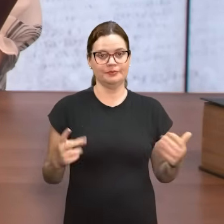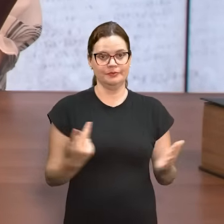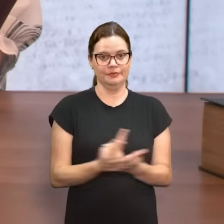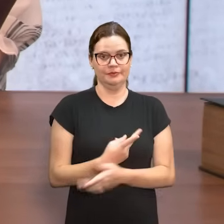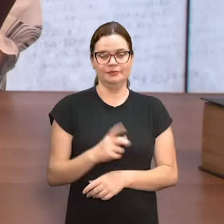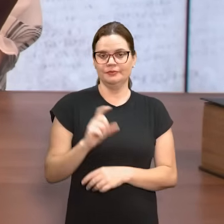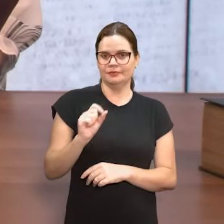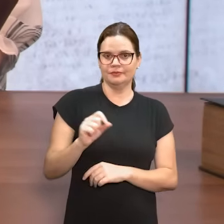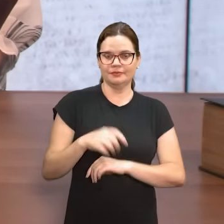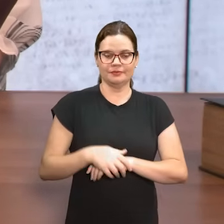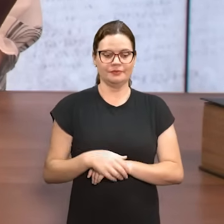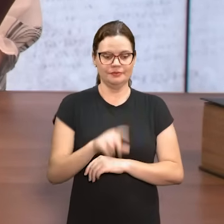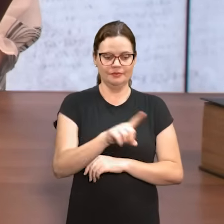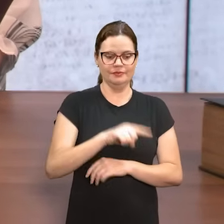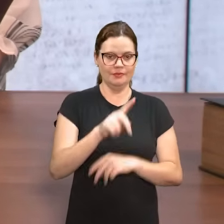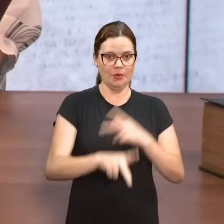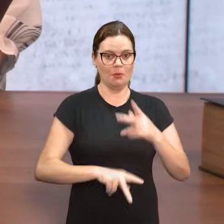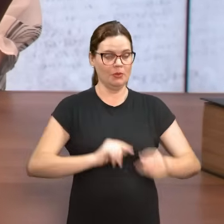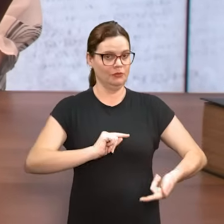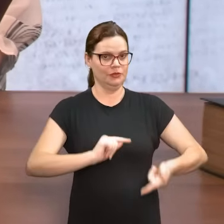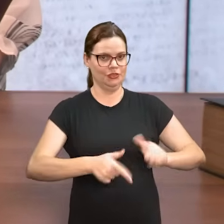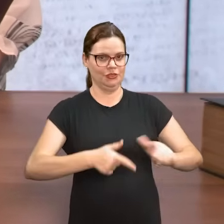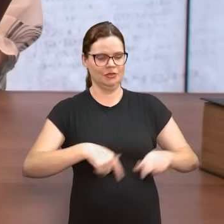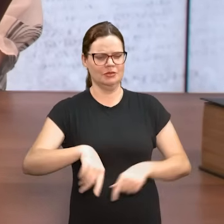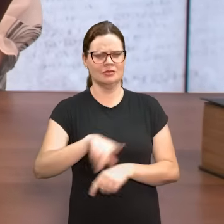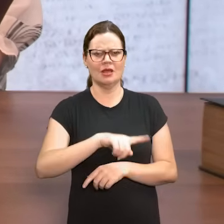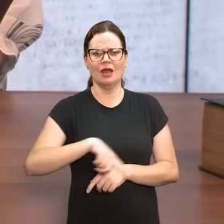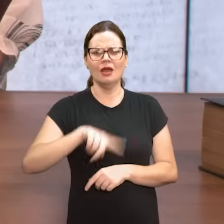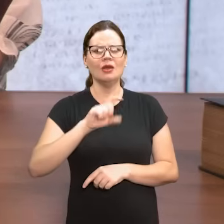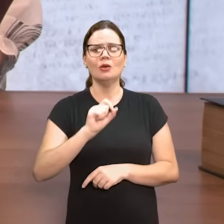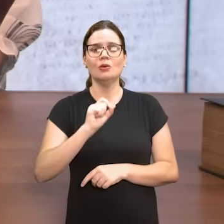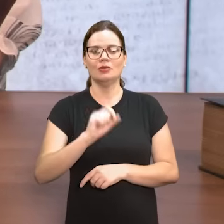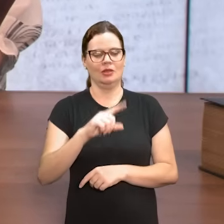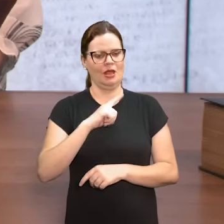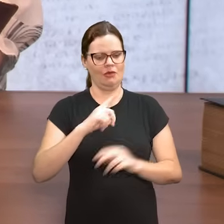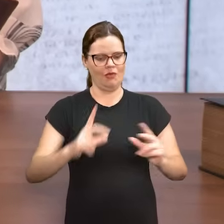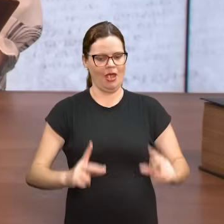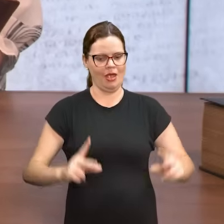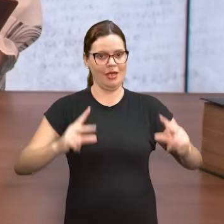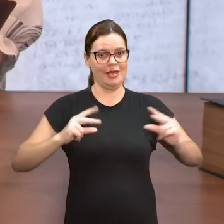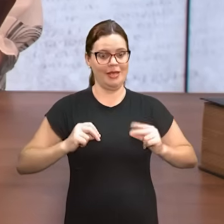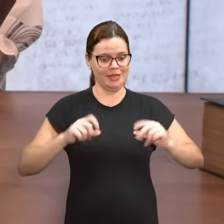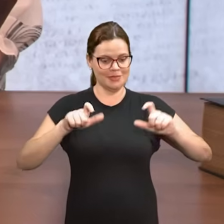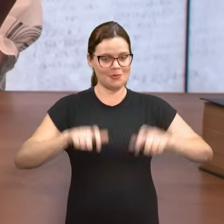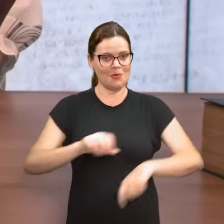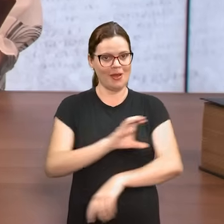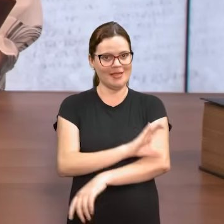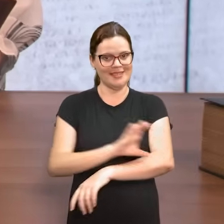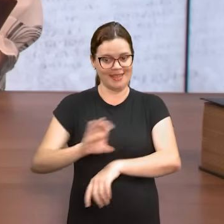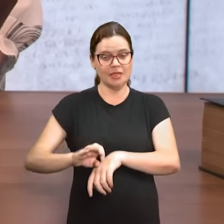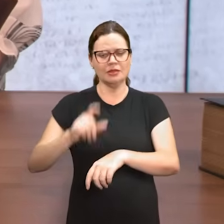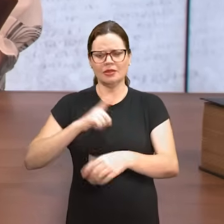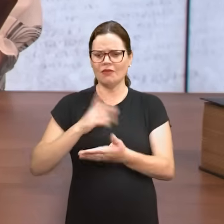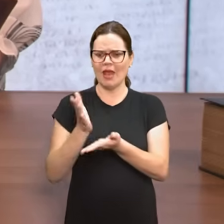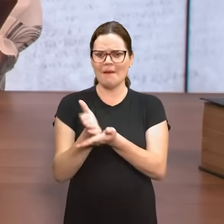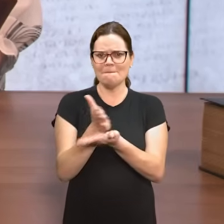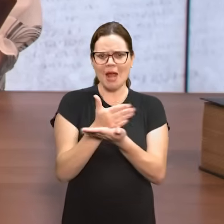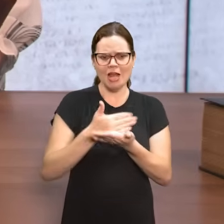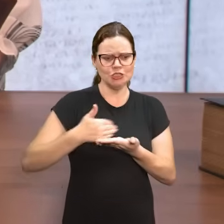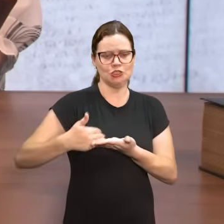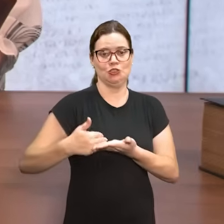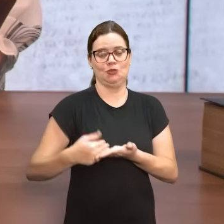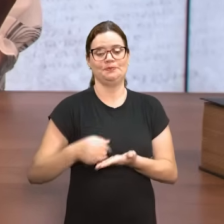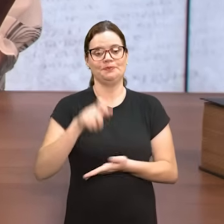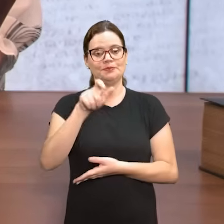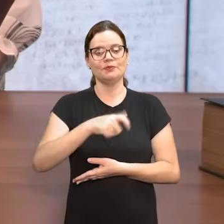o que os filhos de Israel tiveram em herança na terra de Canaã, o que